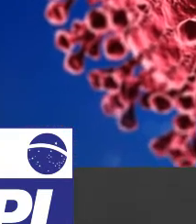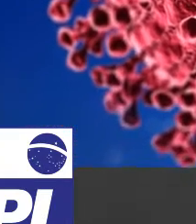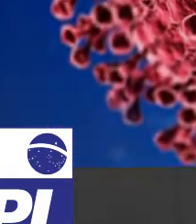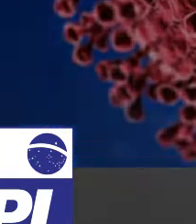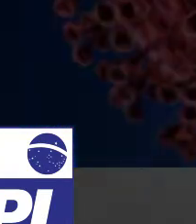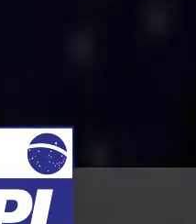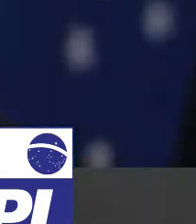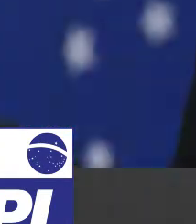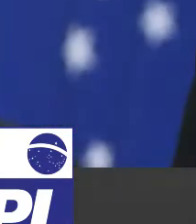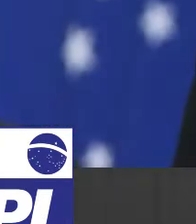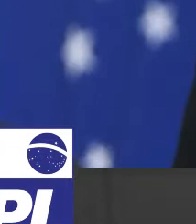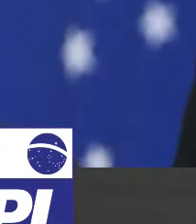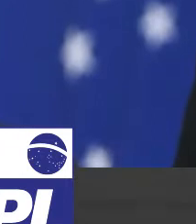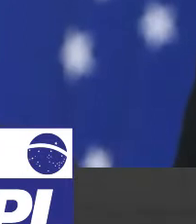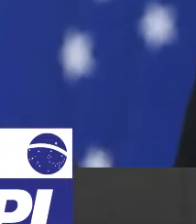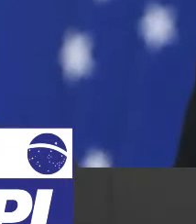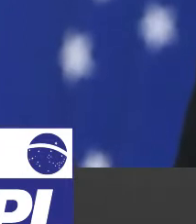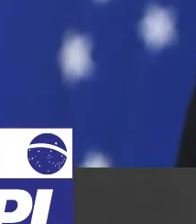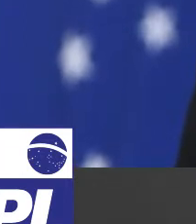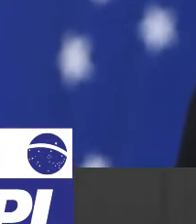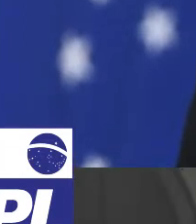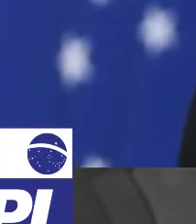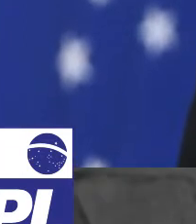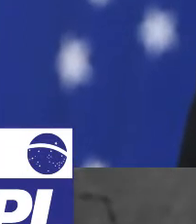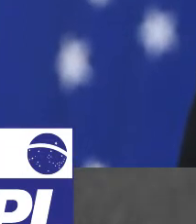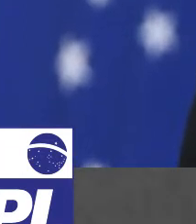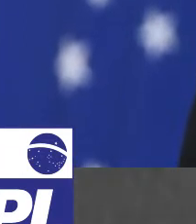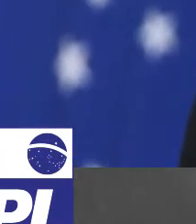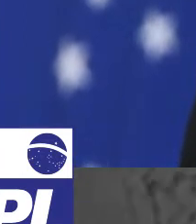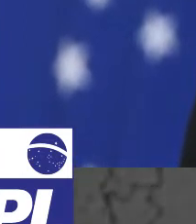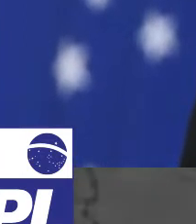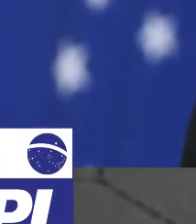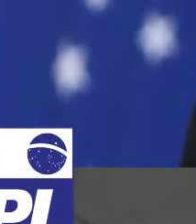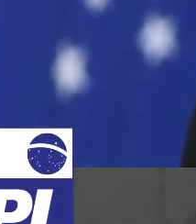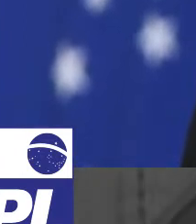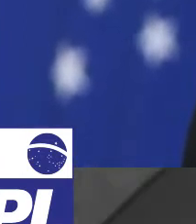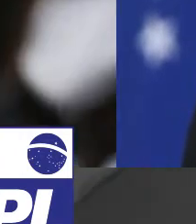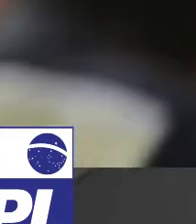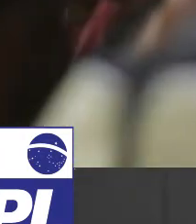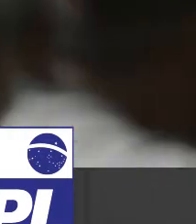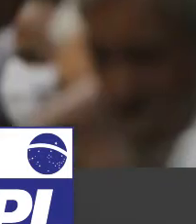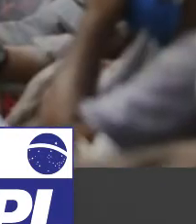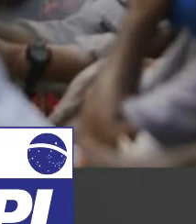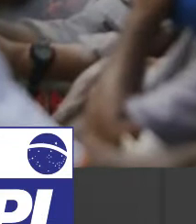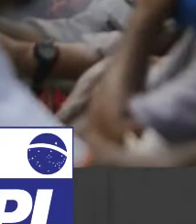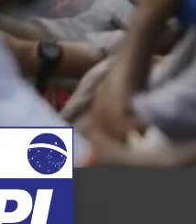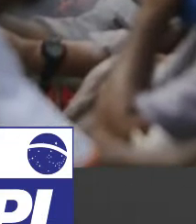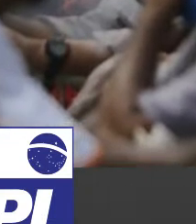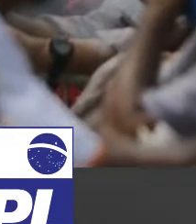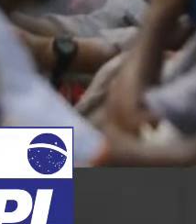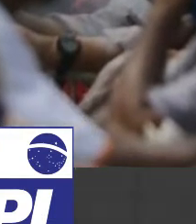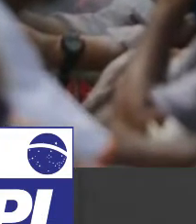pandemia do coronavírus e apontou que as falas do presidente Jair Bolsonaro estão sendo tiradas de contexto para confundir